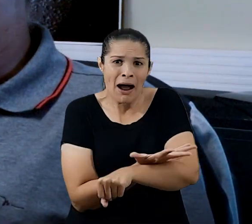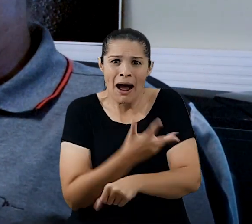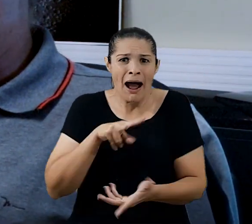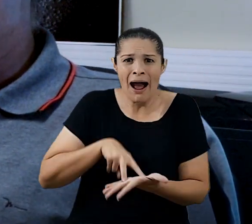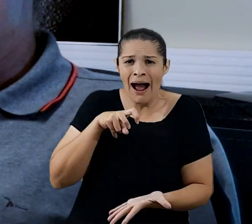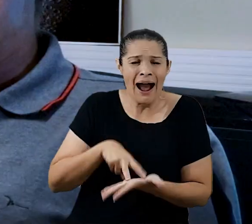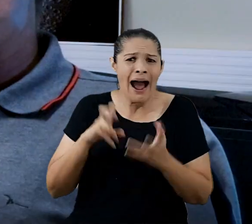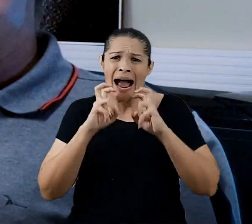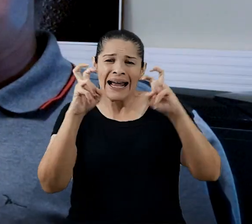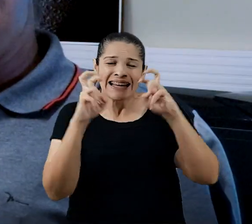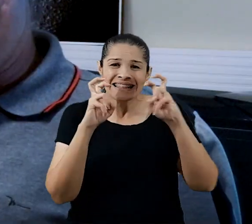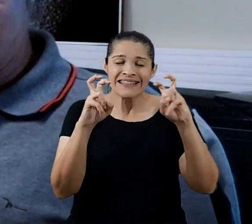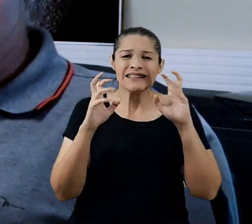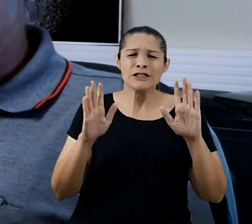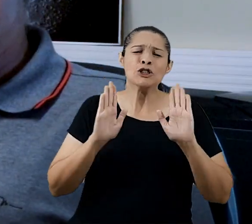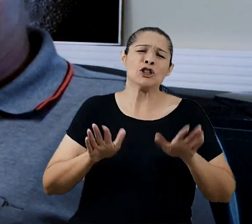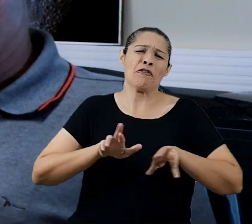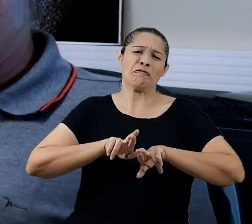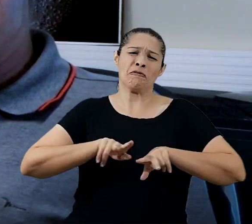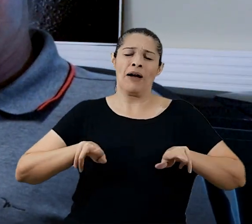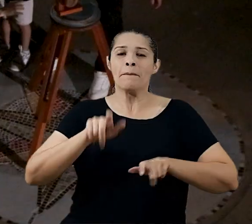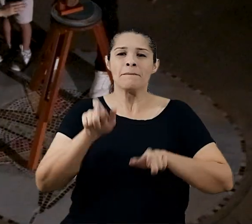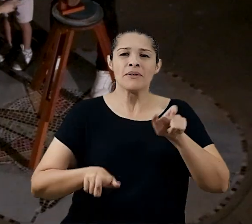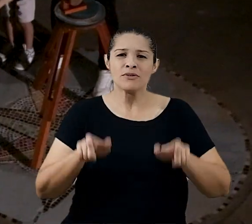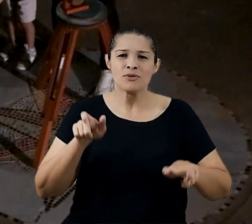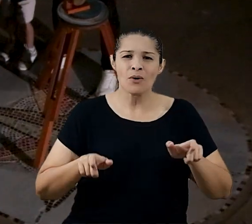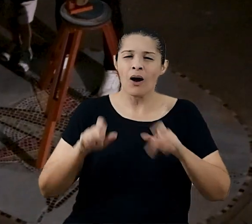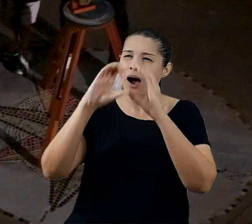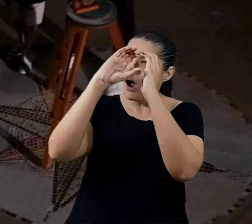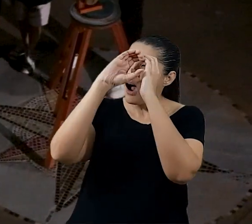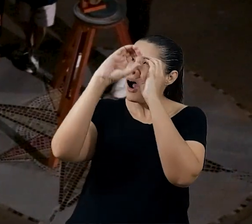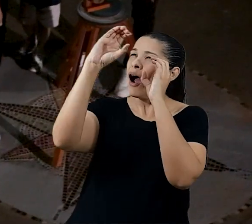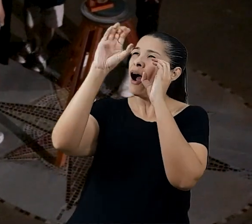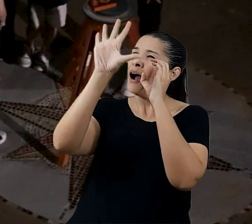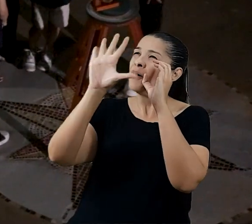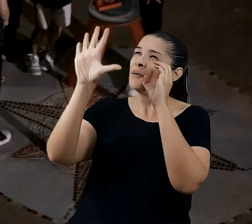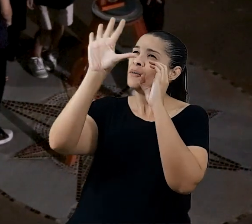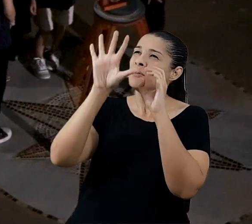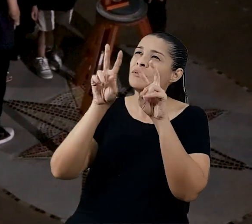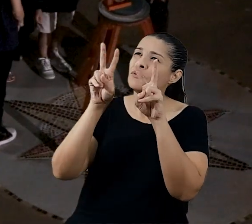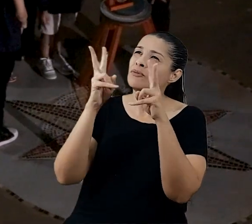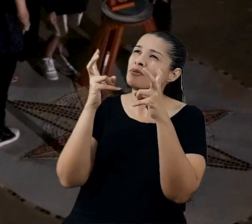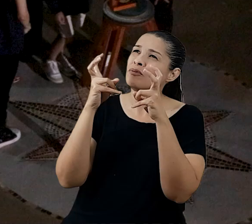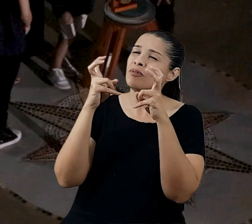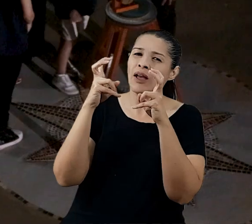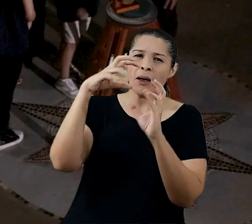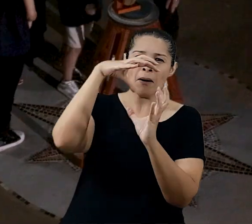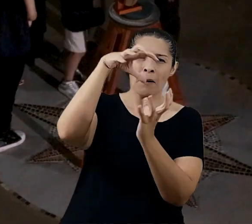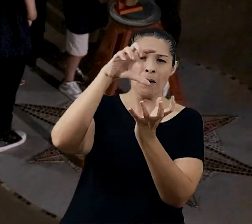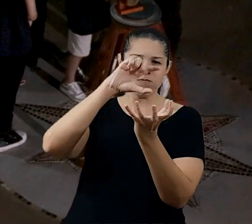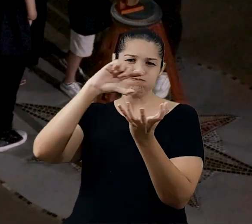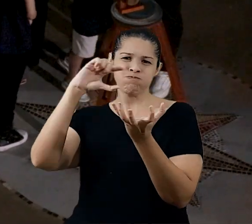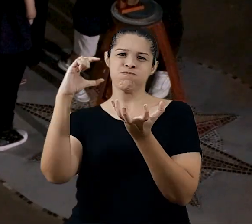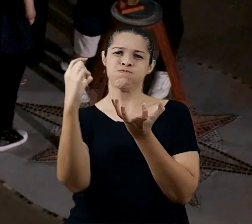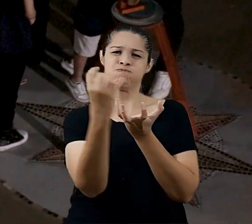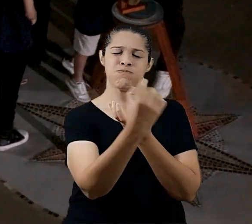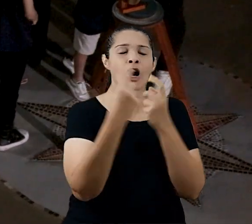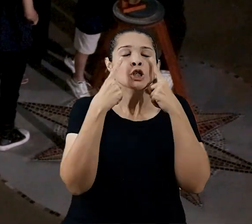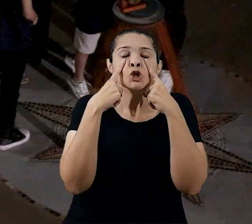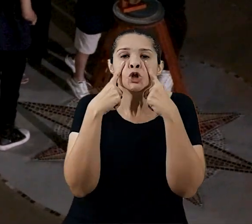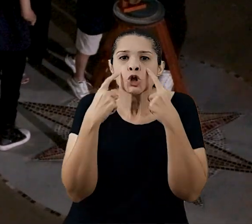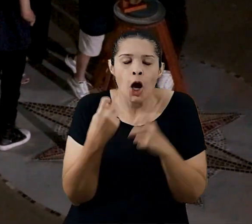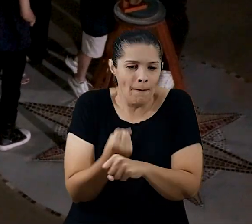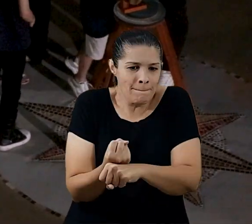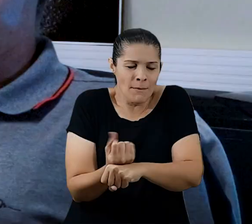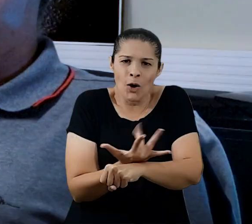já teve várias pessoas que, quando observaram Saturno com os anéis, chegou a chorar de emoção, né? Chega a